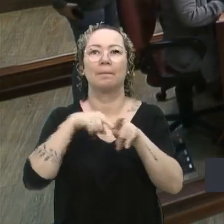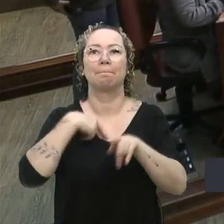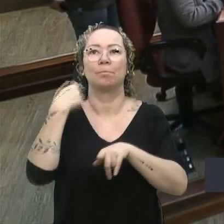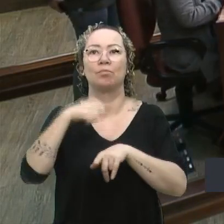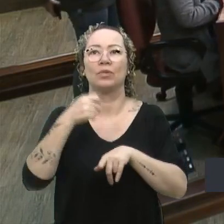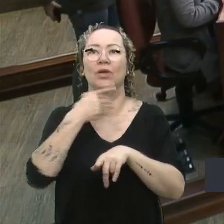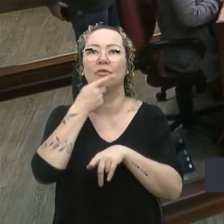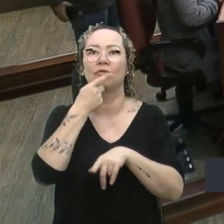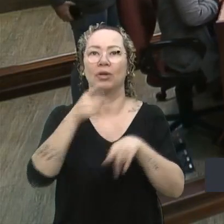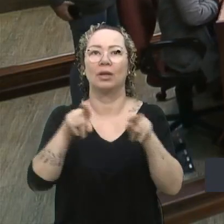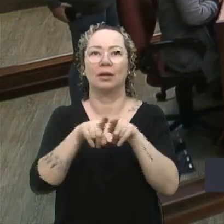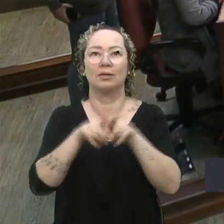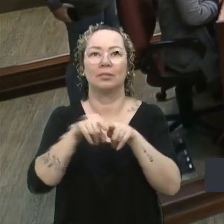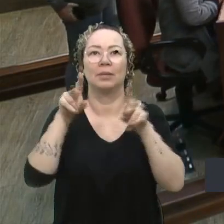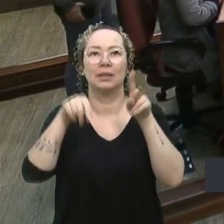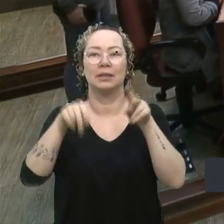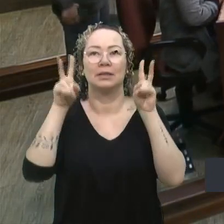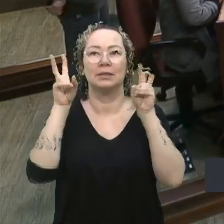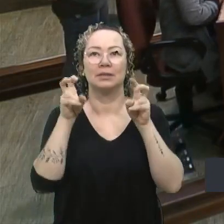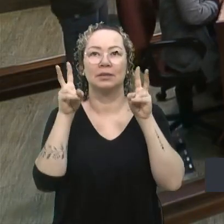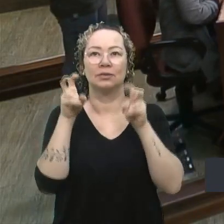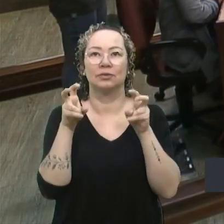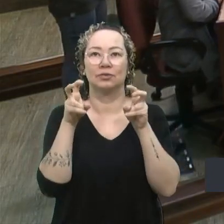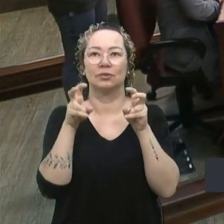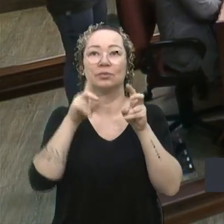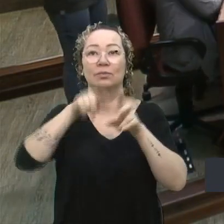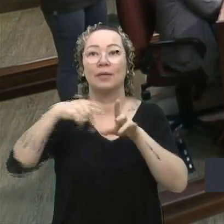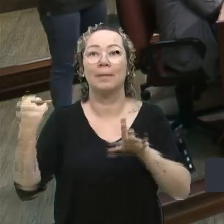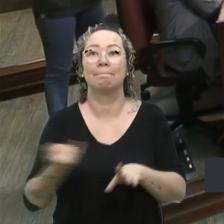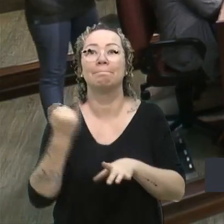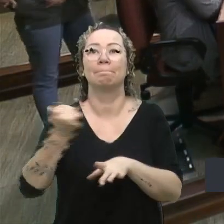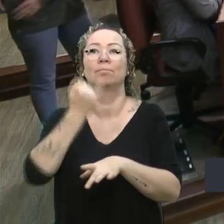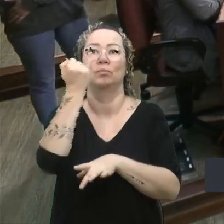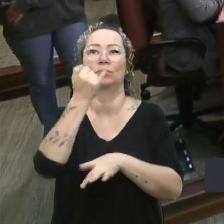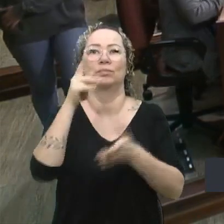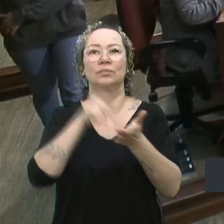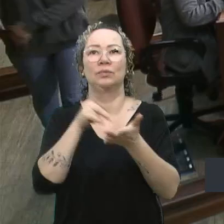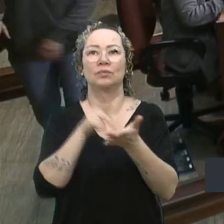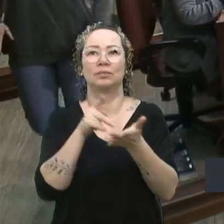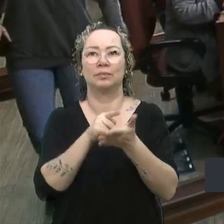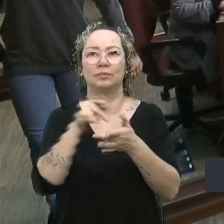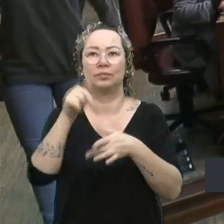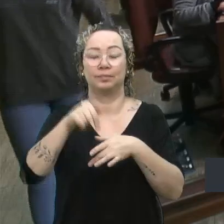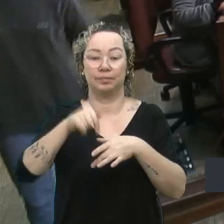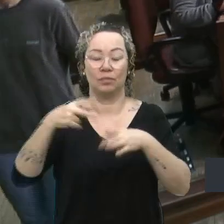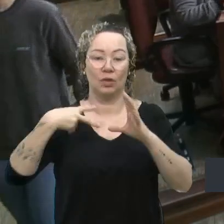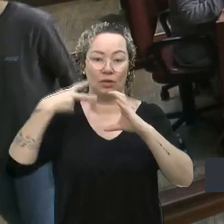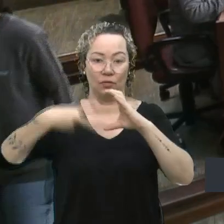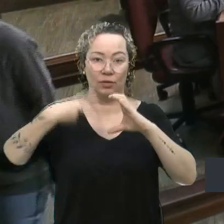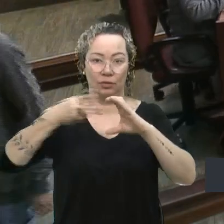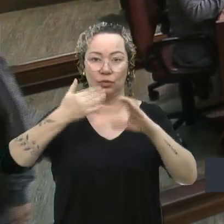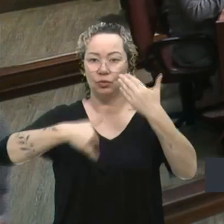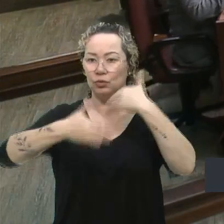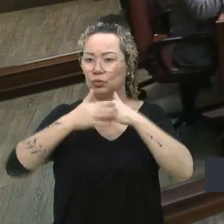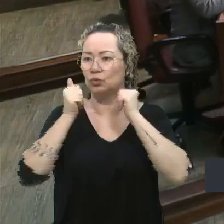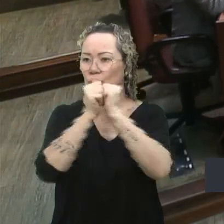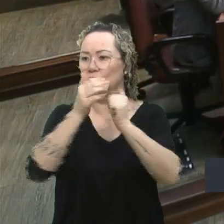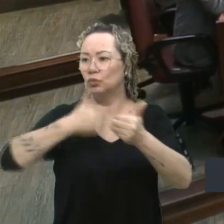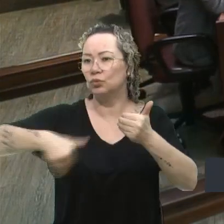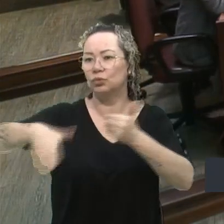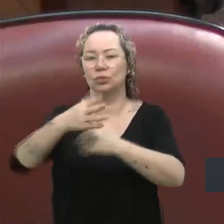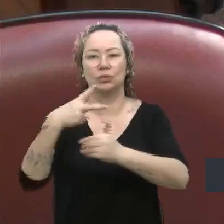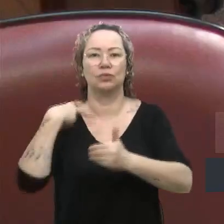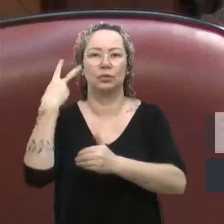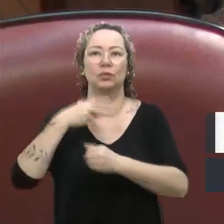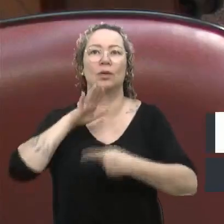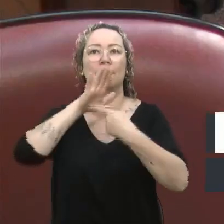de falar a respeito da importância. Na verdade, esta casa, juntamente com todos os nobres pares, demonstra de